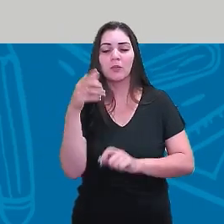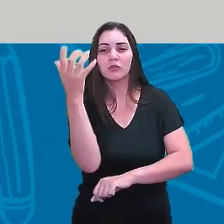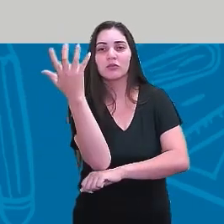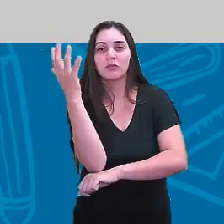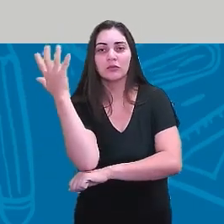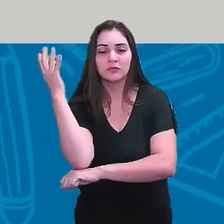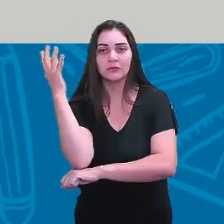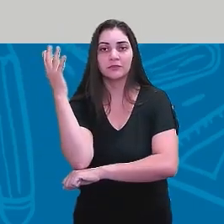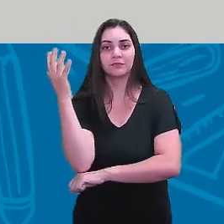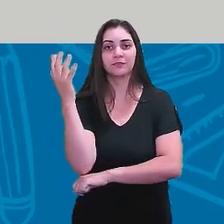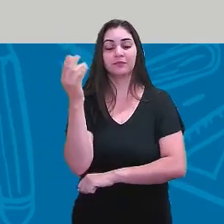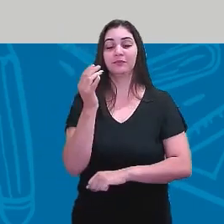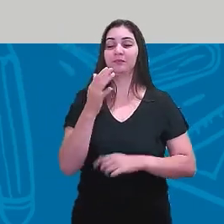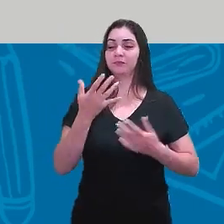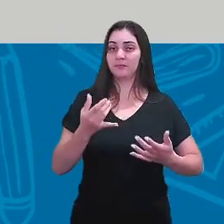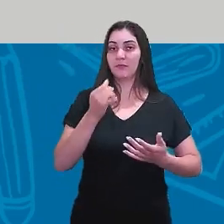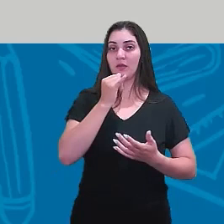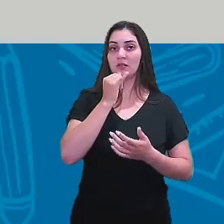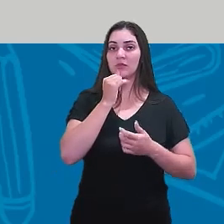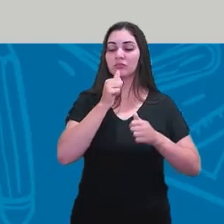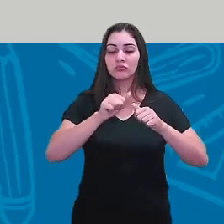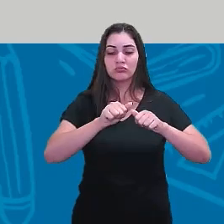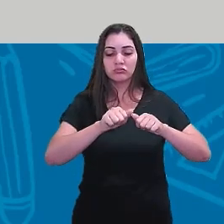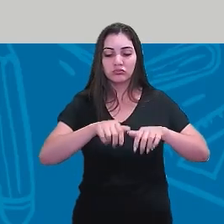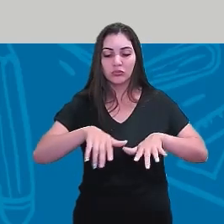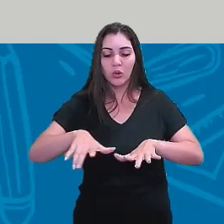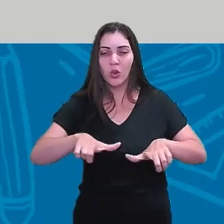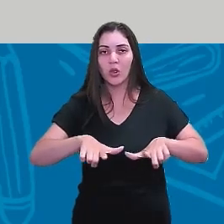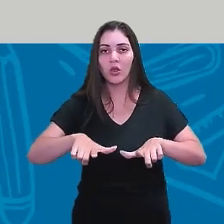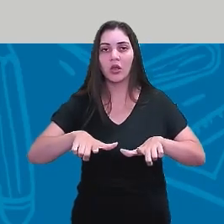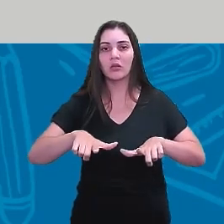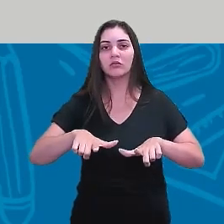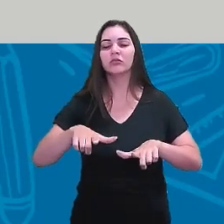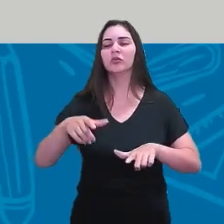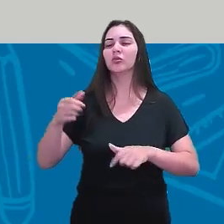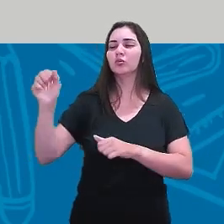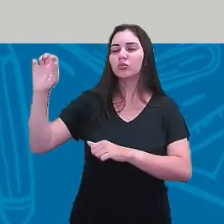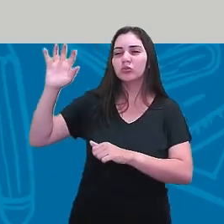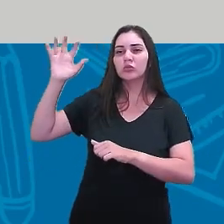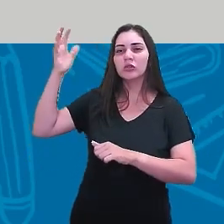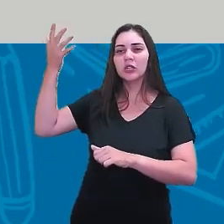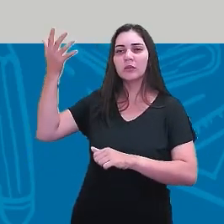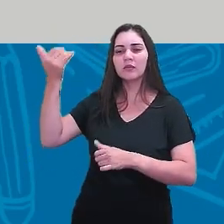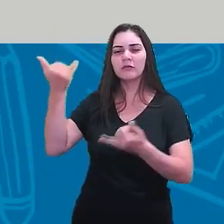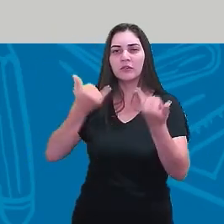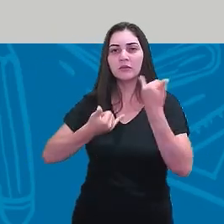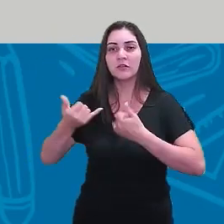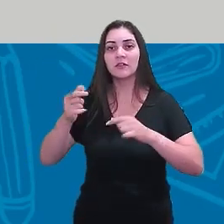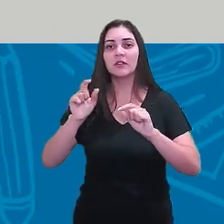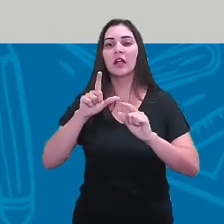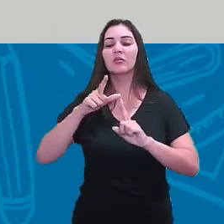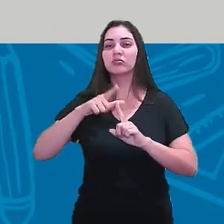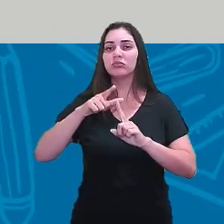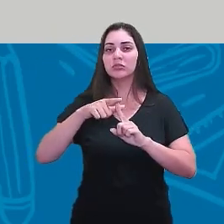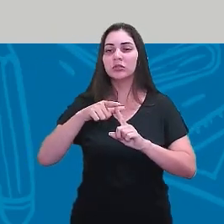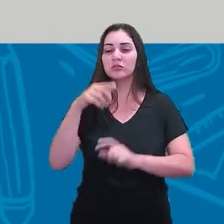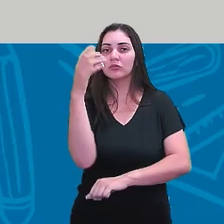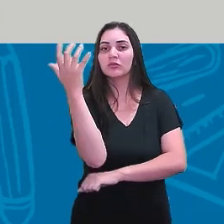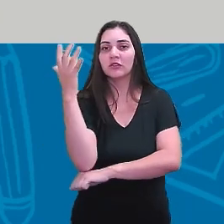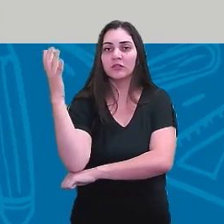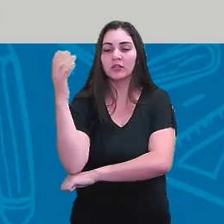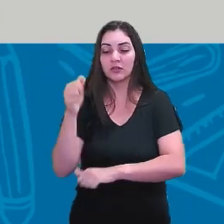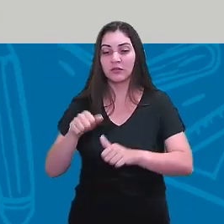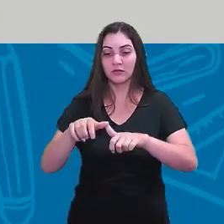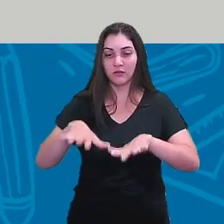seja, o ambiente, o clima, ele vai dizer que tipo de vegetação vai se instalar naquele devido terreno, tá bom?